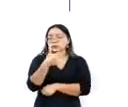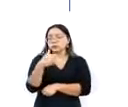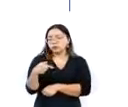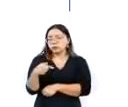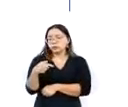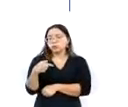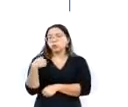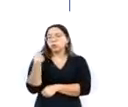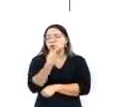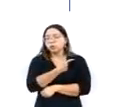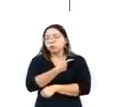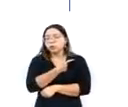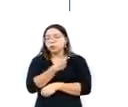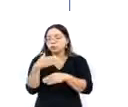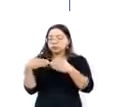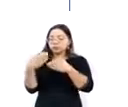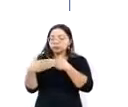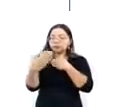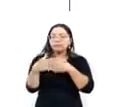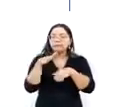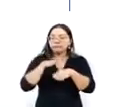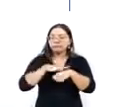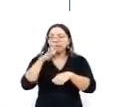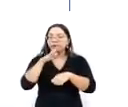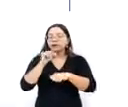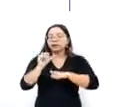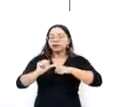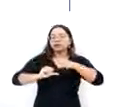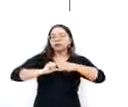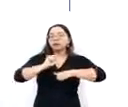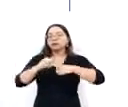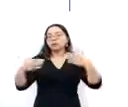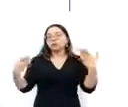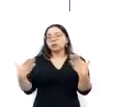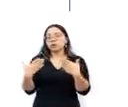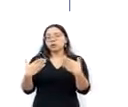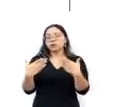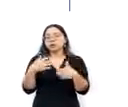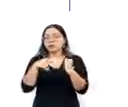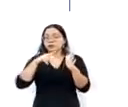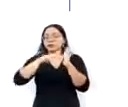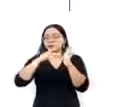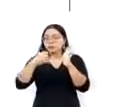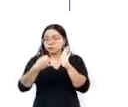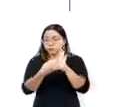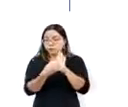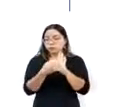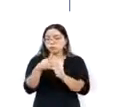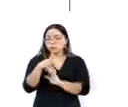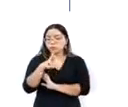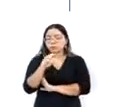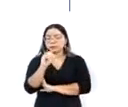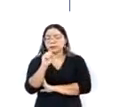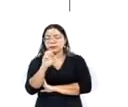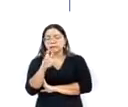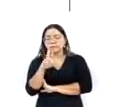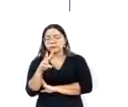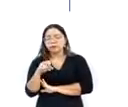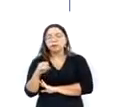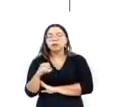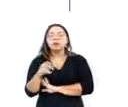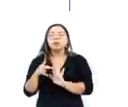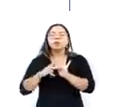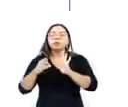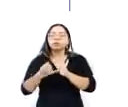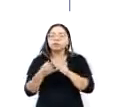ainda engatinhando, nós resolvemos colocar ele um pouco mais em ação. E transformamos hoje o ProServir no maior programa